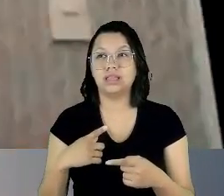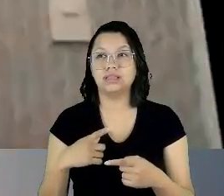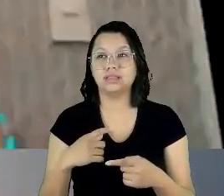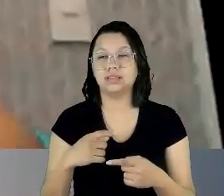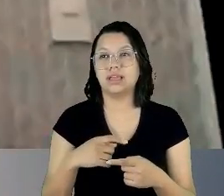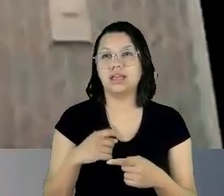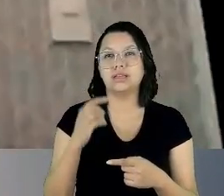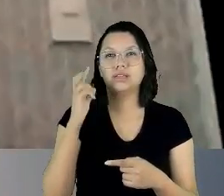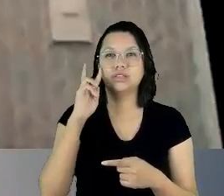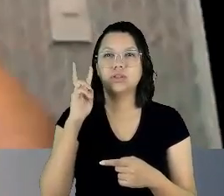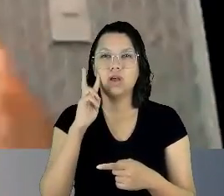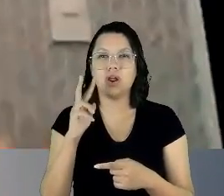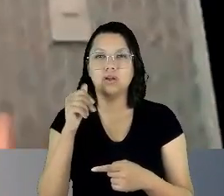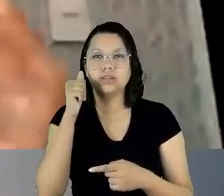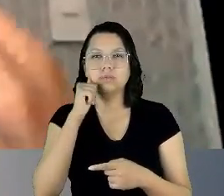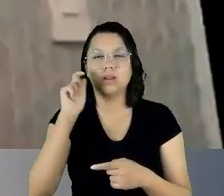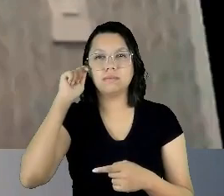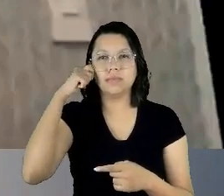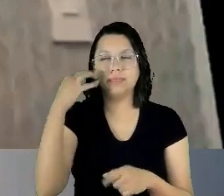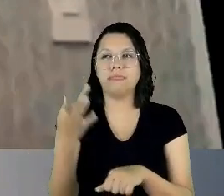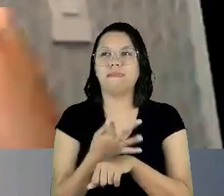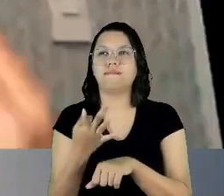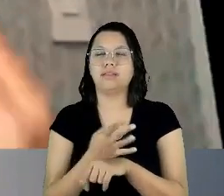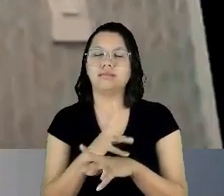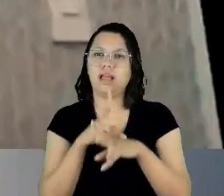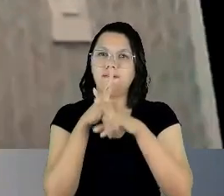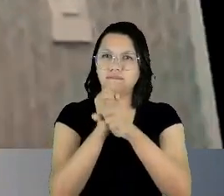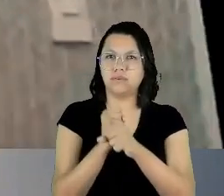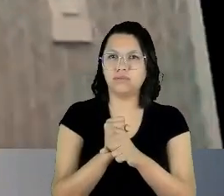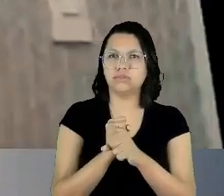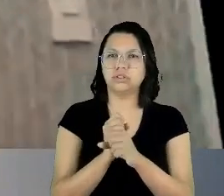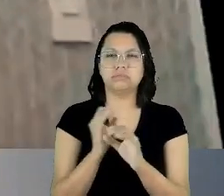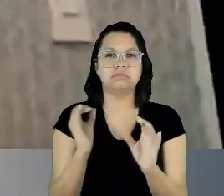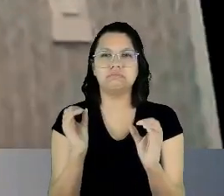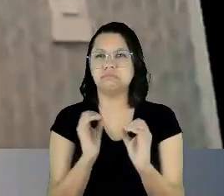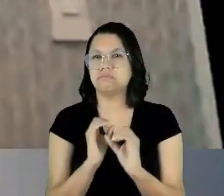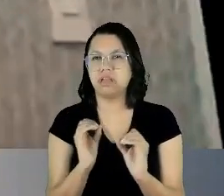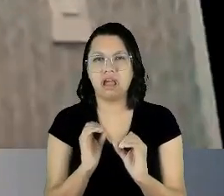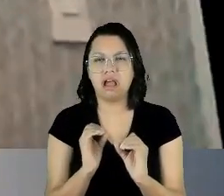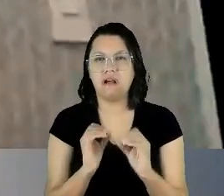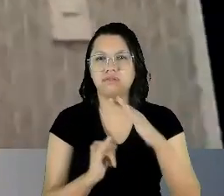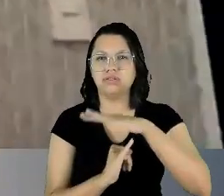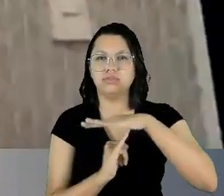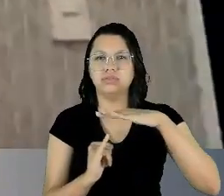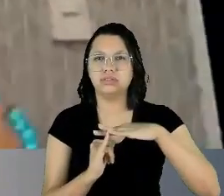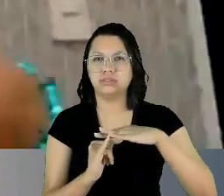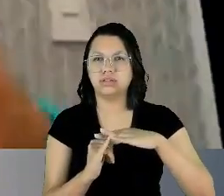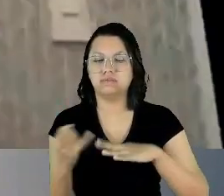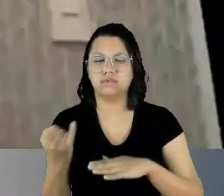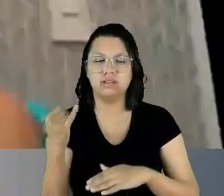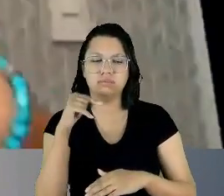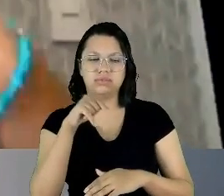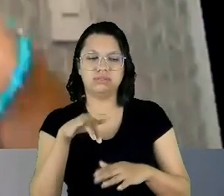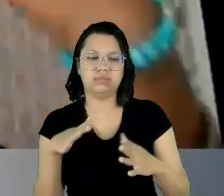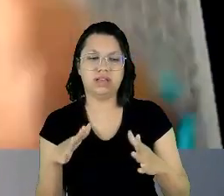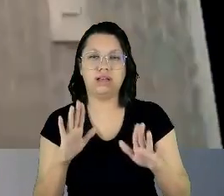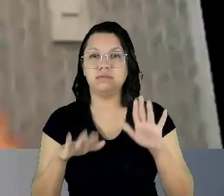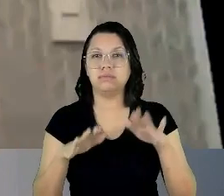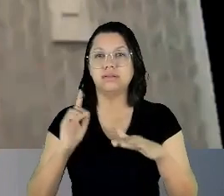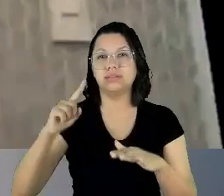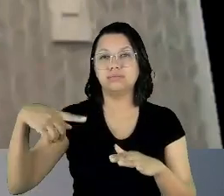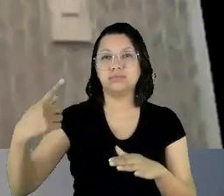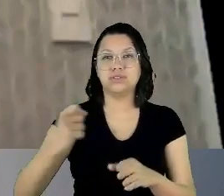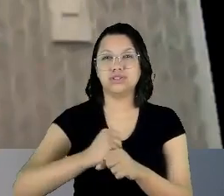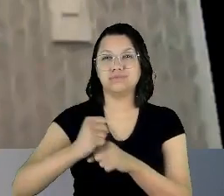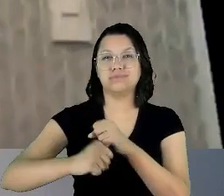negra tem que ser forte, tem que aguentar, de que nenhuma instituição vai se importar com ela, que elas nem mesmo depois de muitos